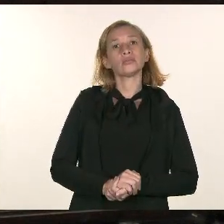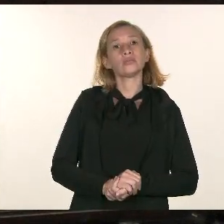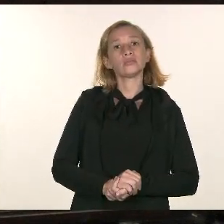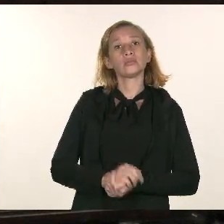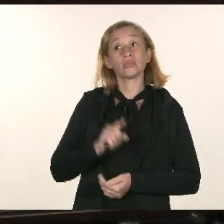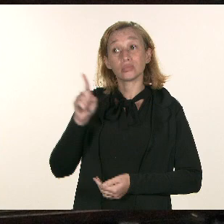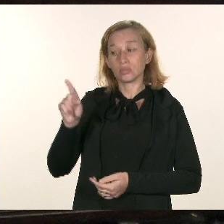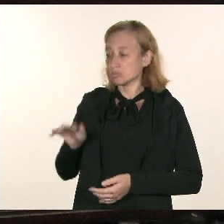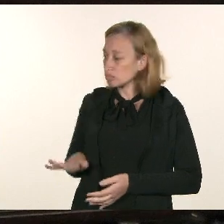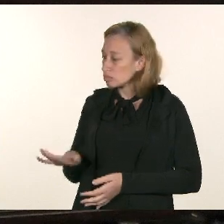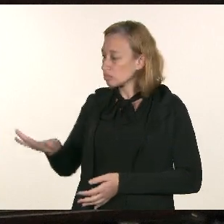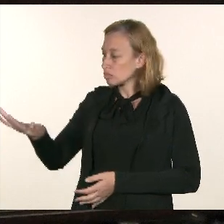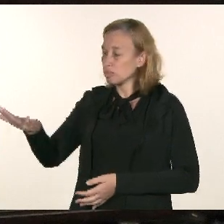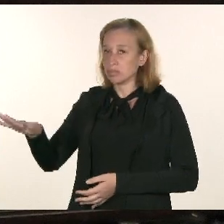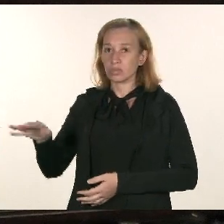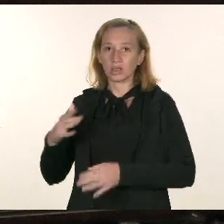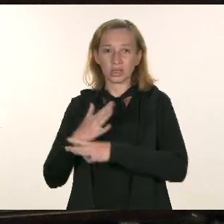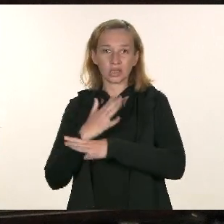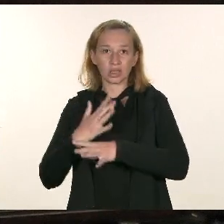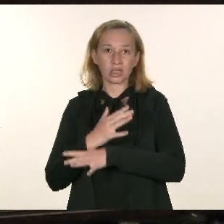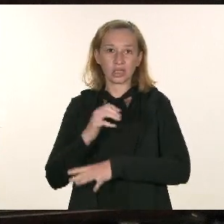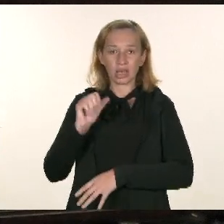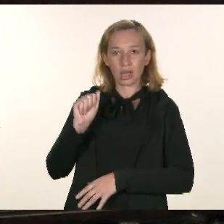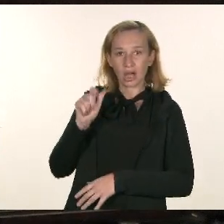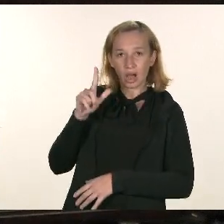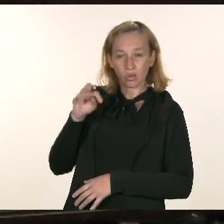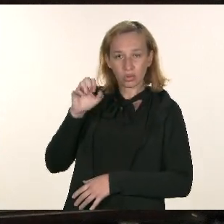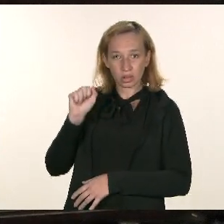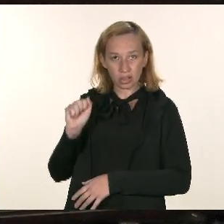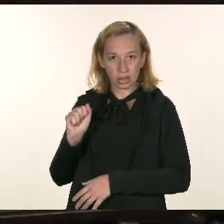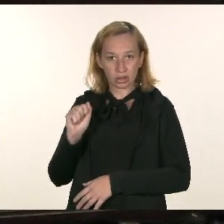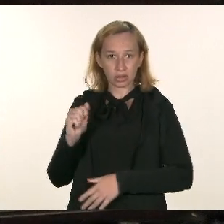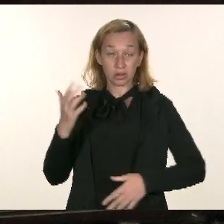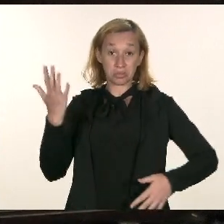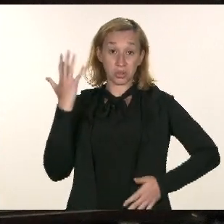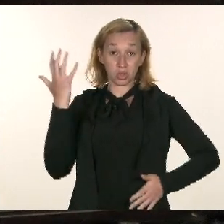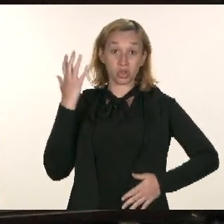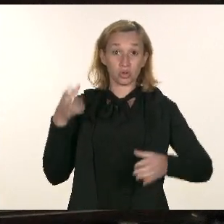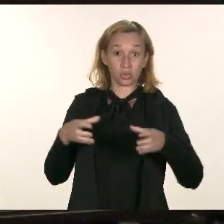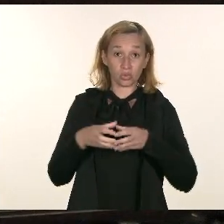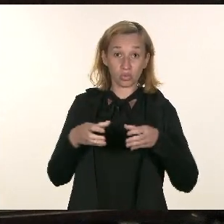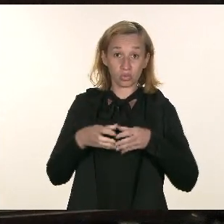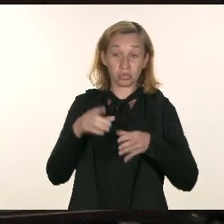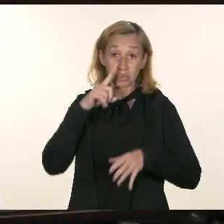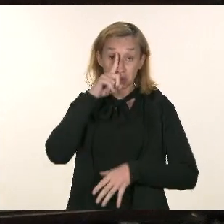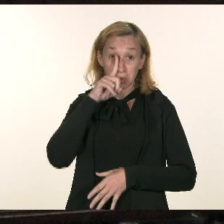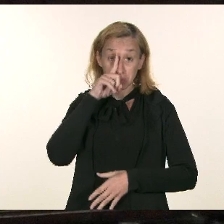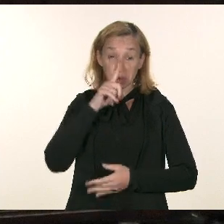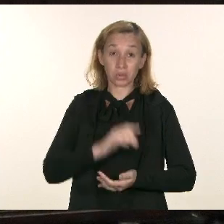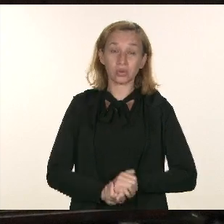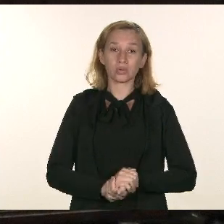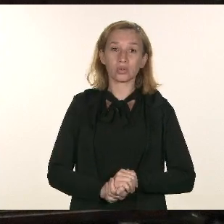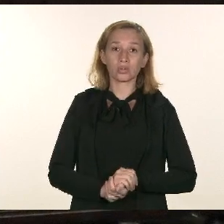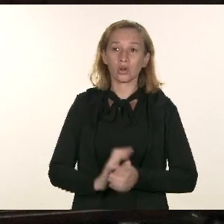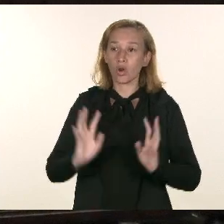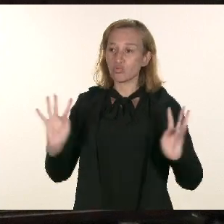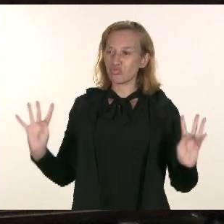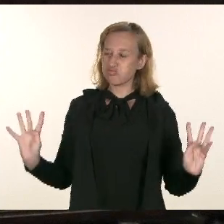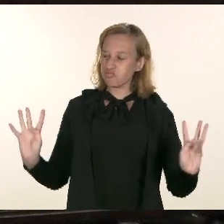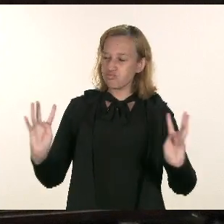na favela da Cidade Alta, uma facção criminosa promovendo